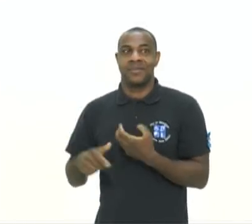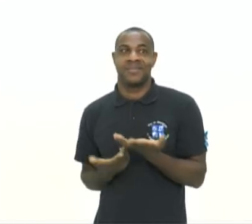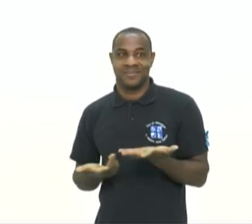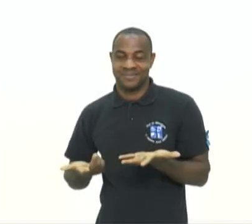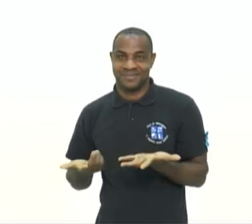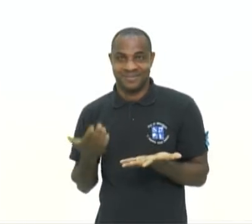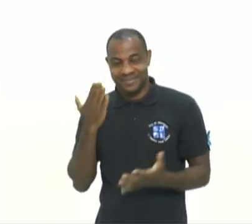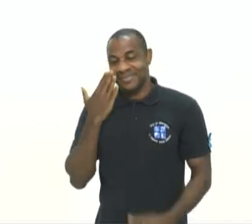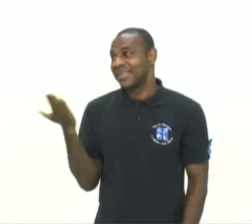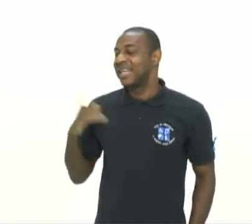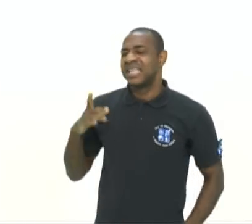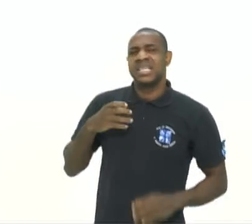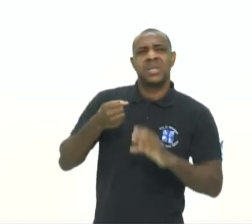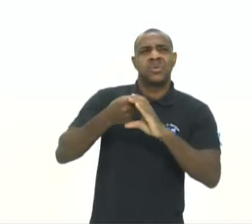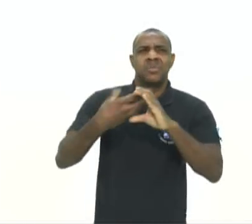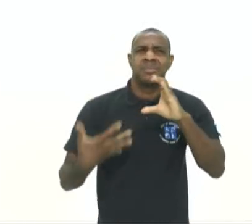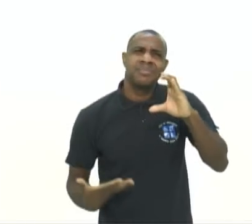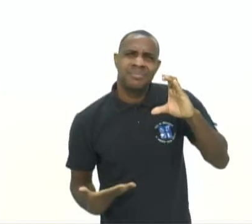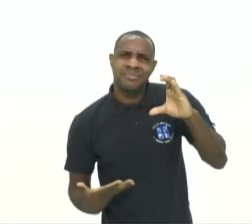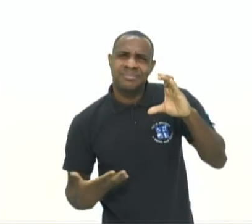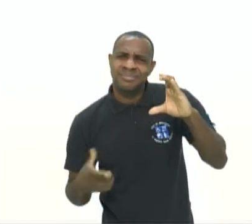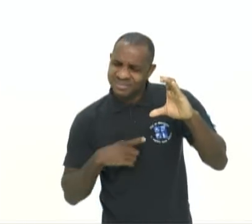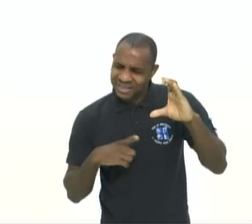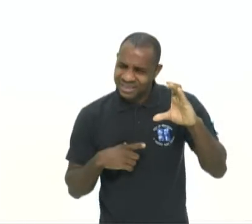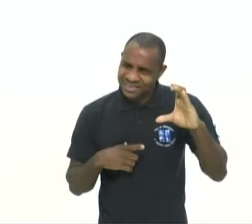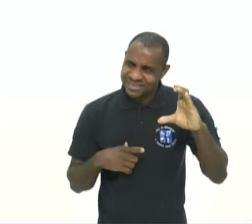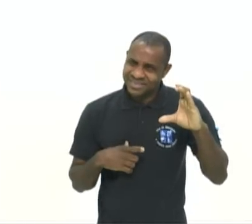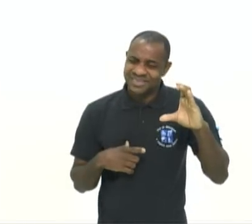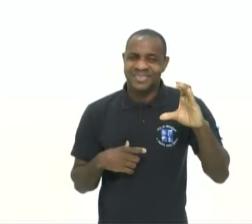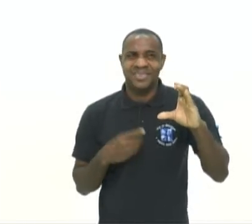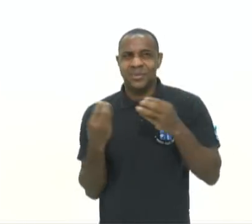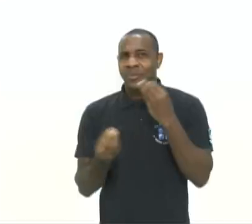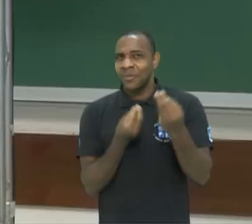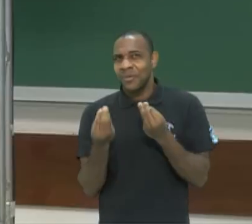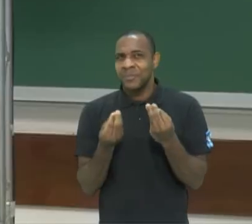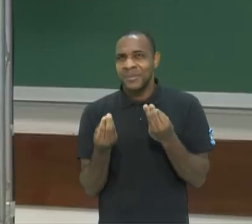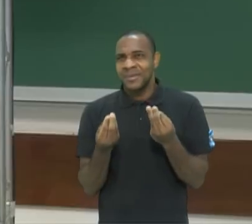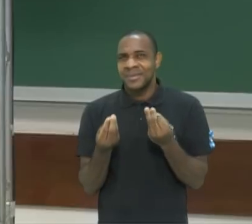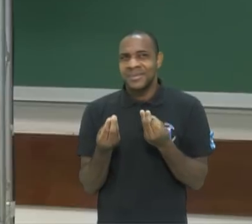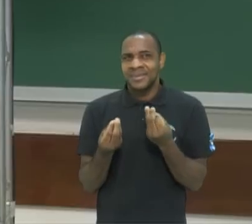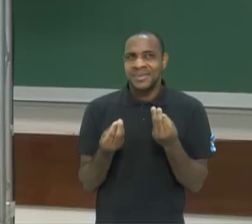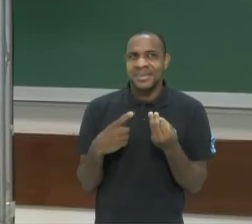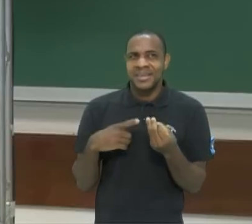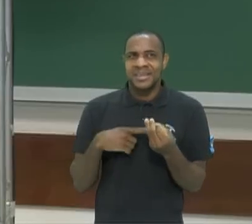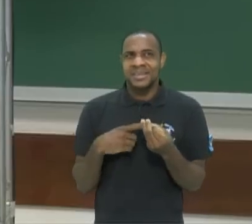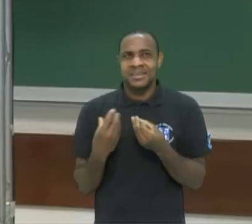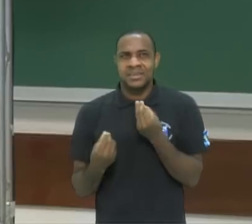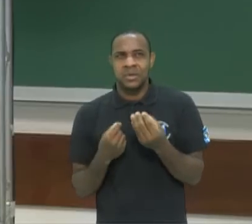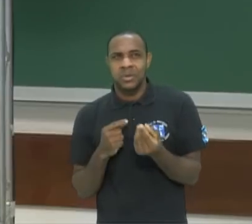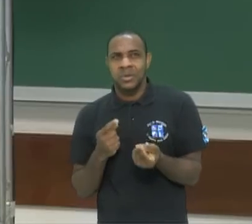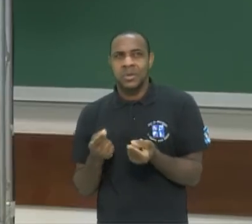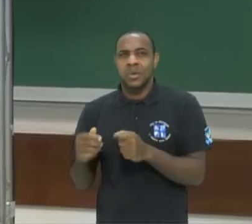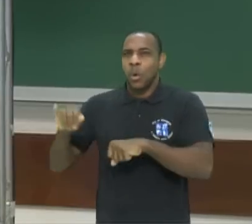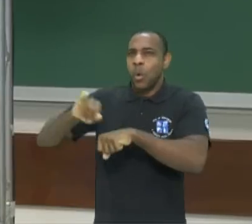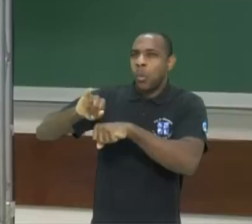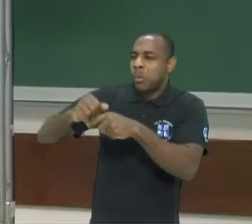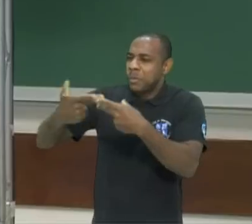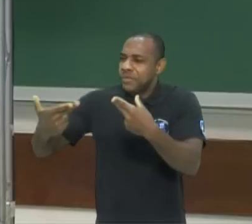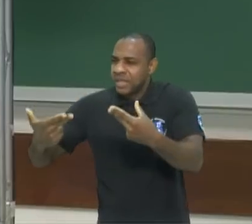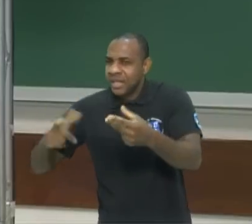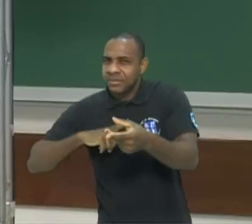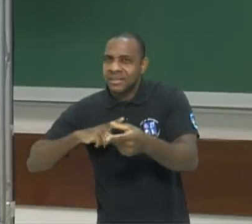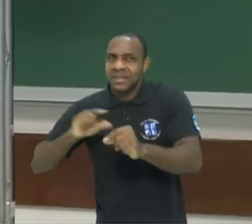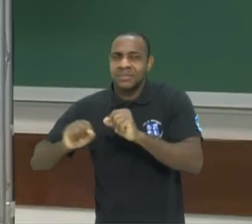uma característica, ou seja, eu tenho um predicativo ali do meu objeto ou do meu